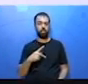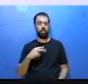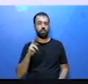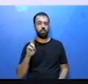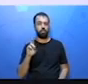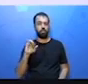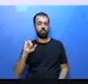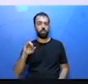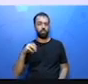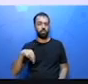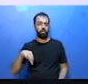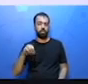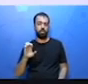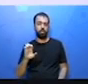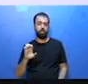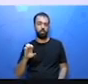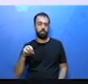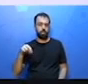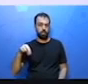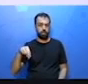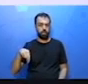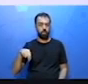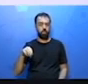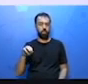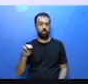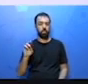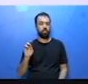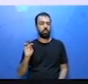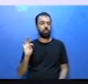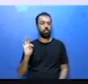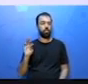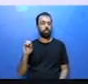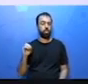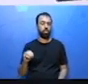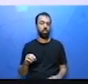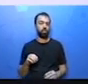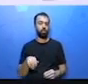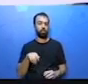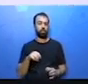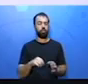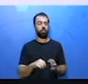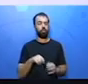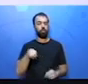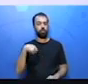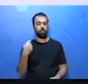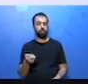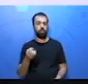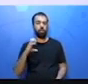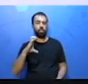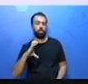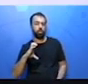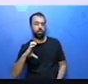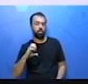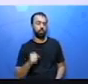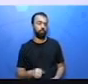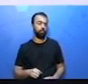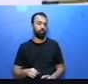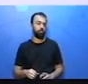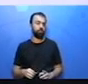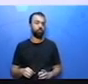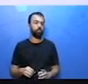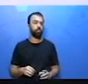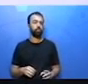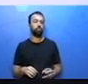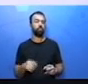Na fórmula do comprimento, aparece o número π, o número irracional π. Vamos dar uma recordada. Eu